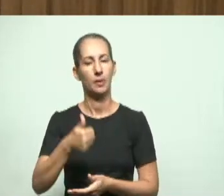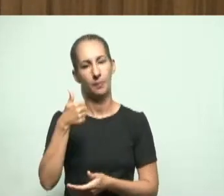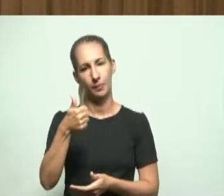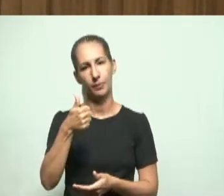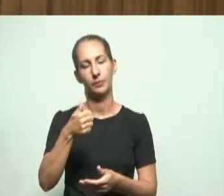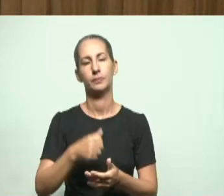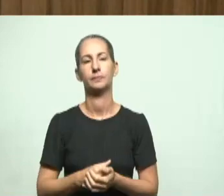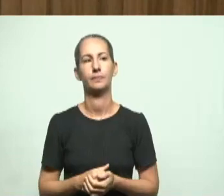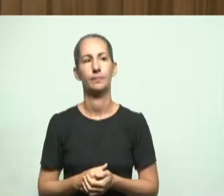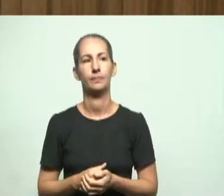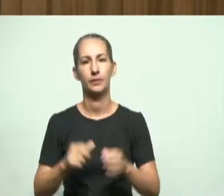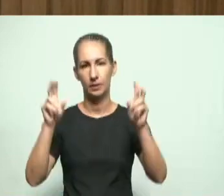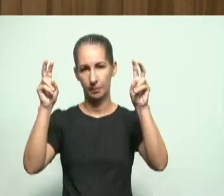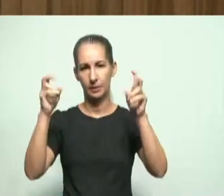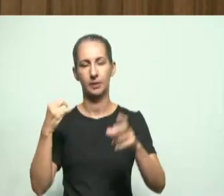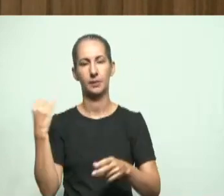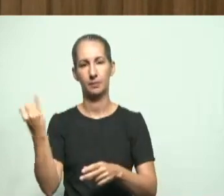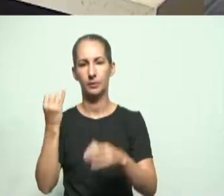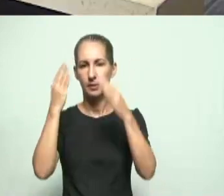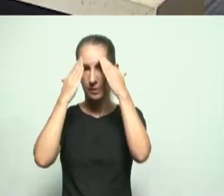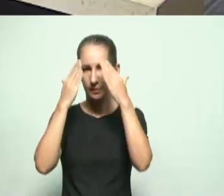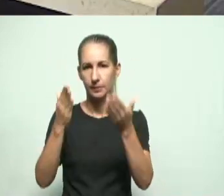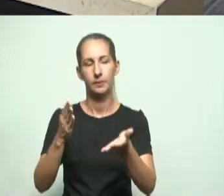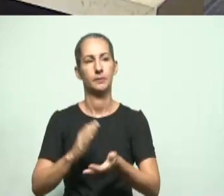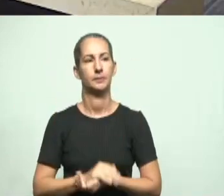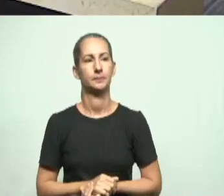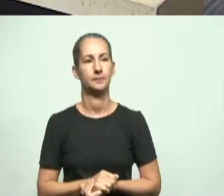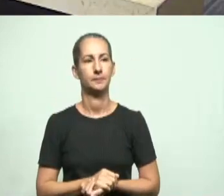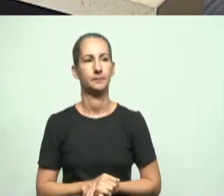na aprovação dessa matéria importante. Muito obrigado.